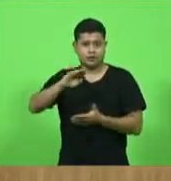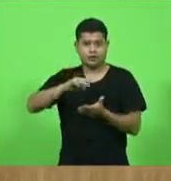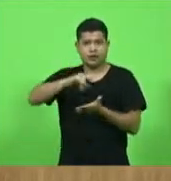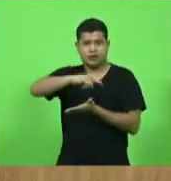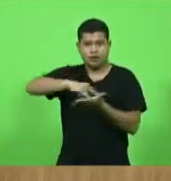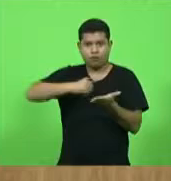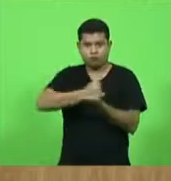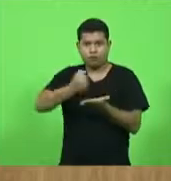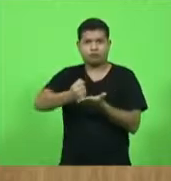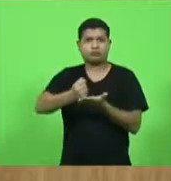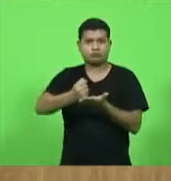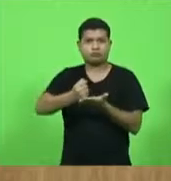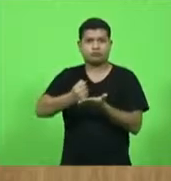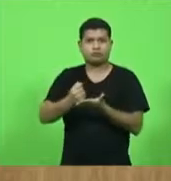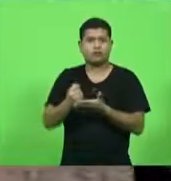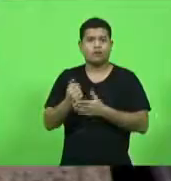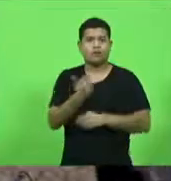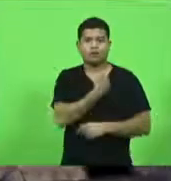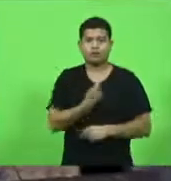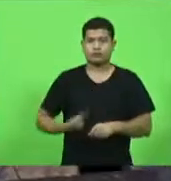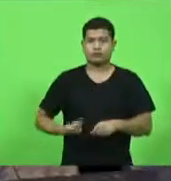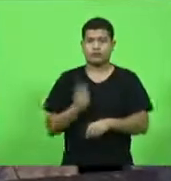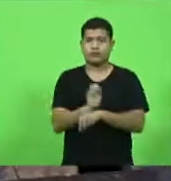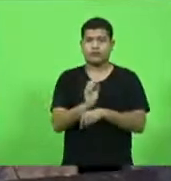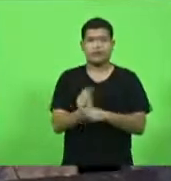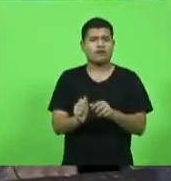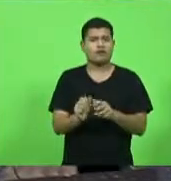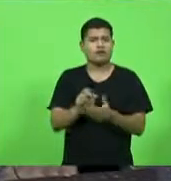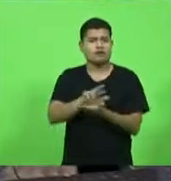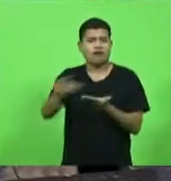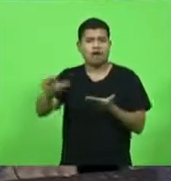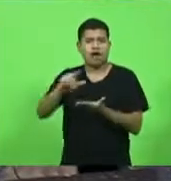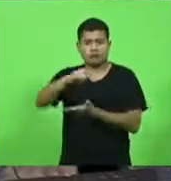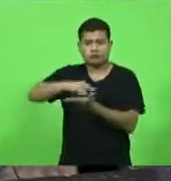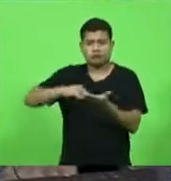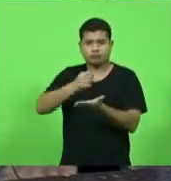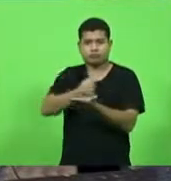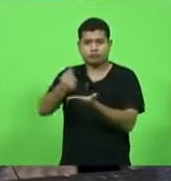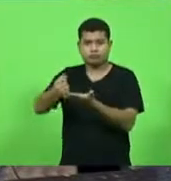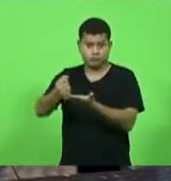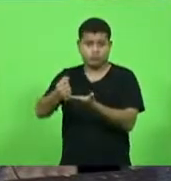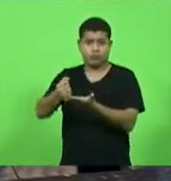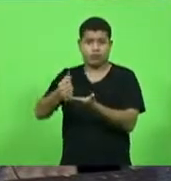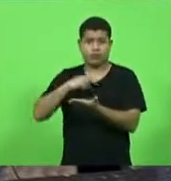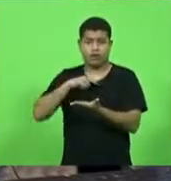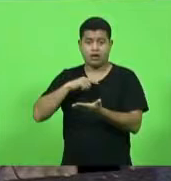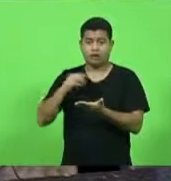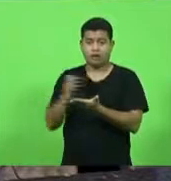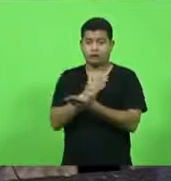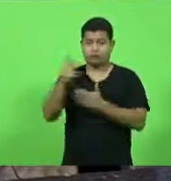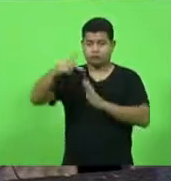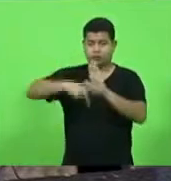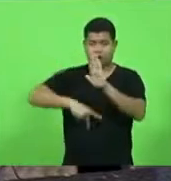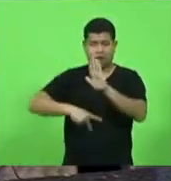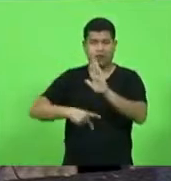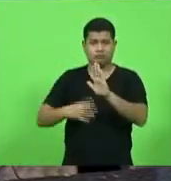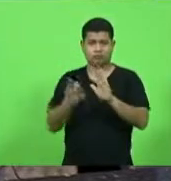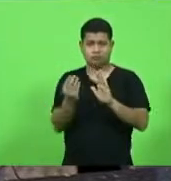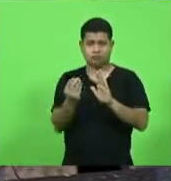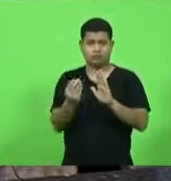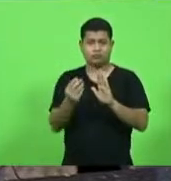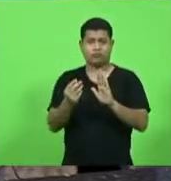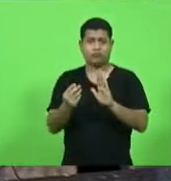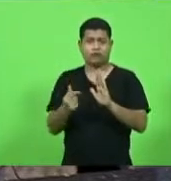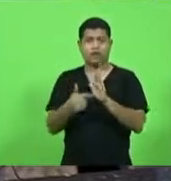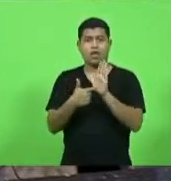estadual. E em diversos desses contratos, que são contratos, na maior parte de projetos, eles